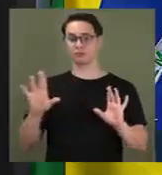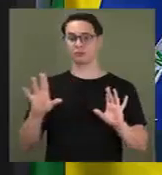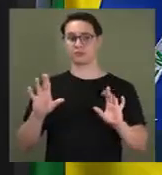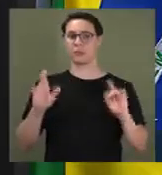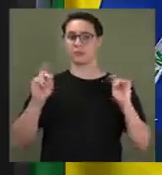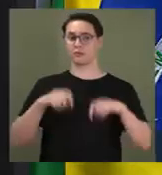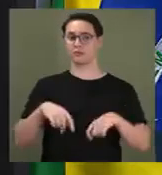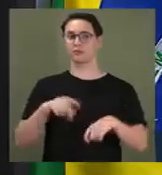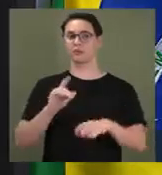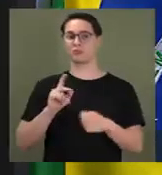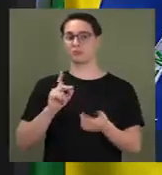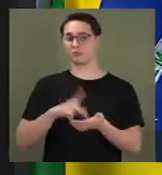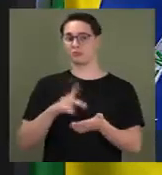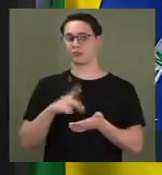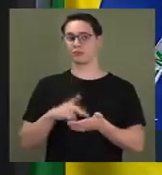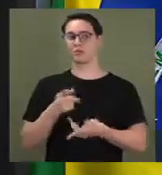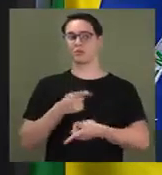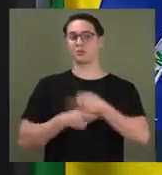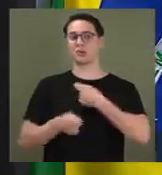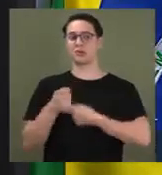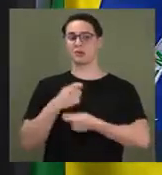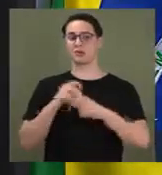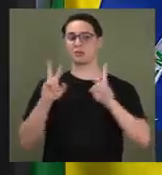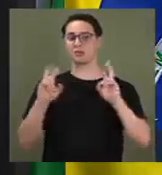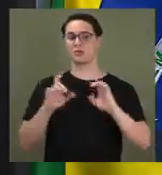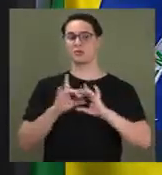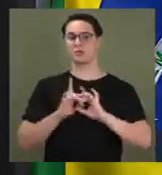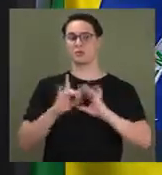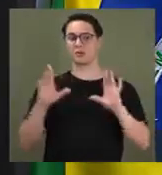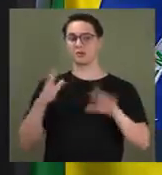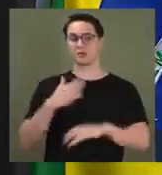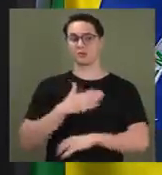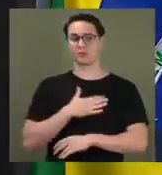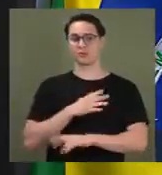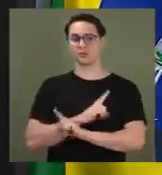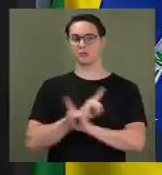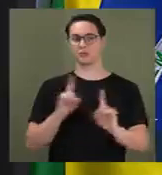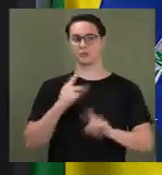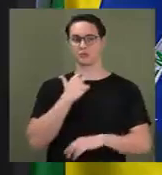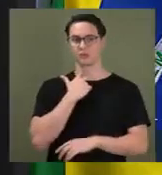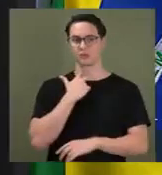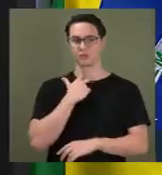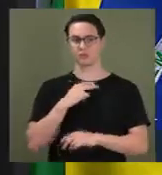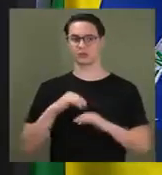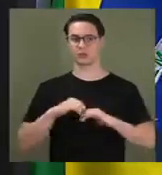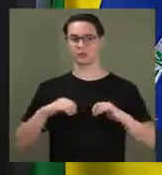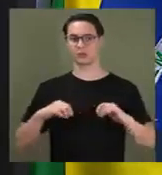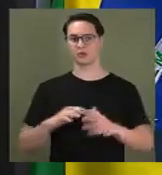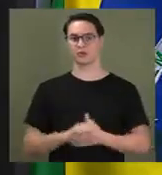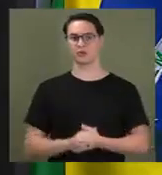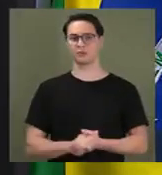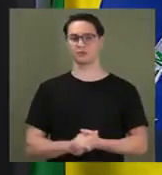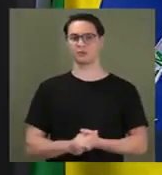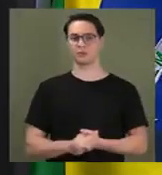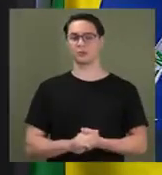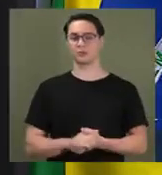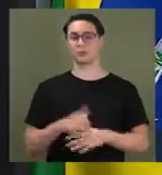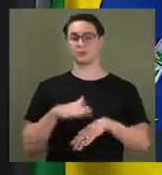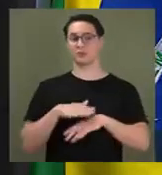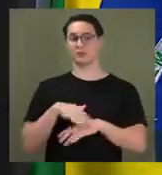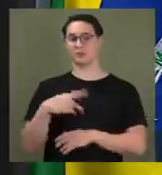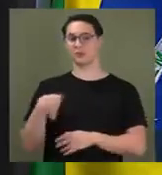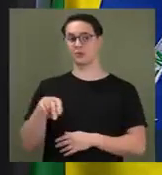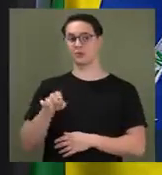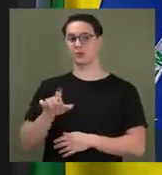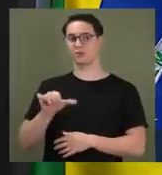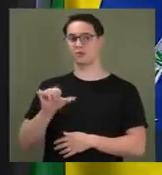podem negociar sua liberdade e a minha não pode ser separada. Palavra do Nelson Mandela